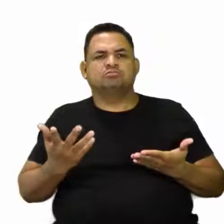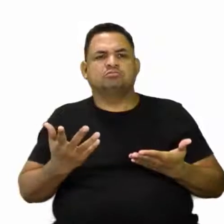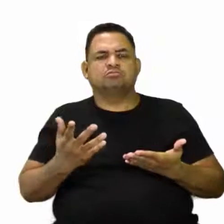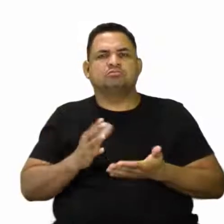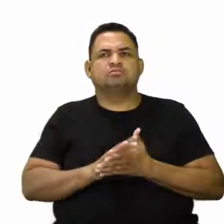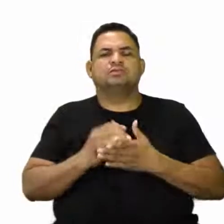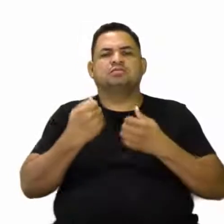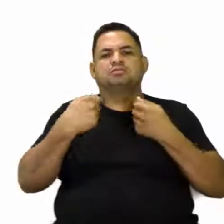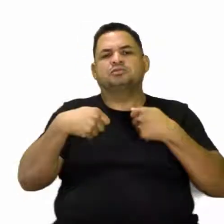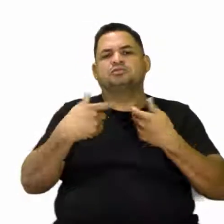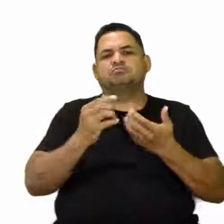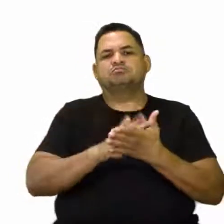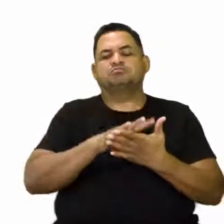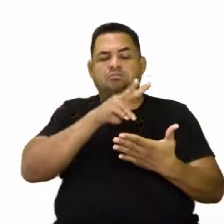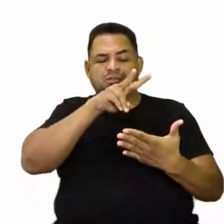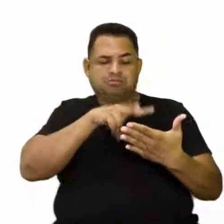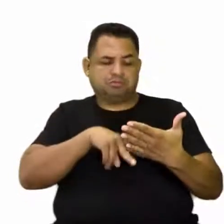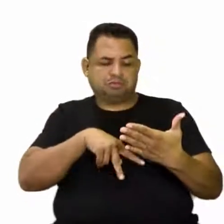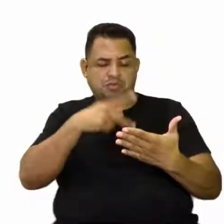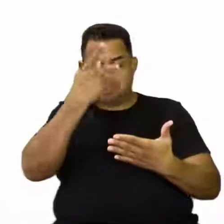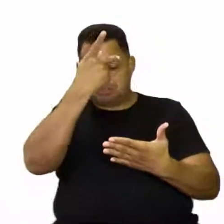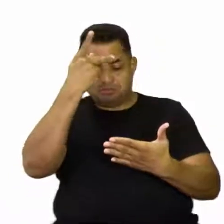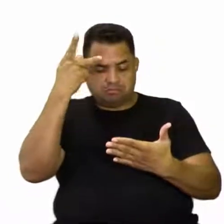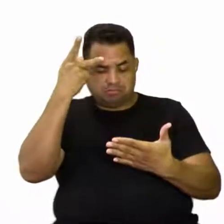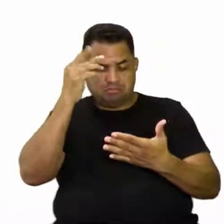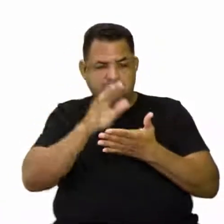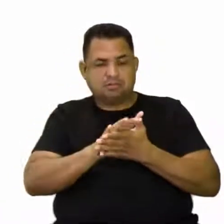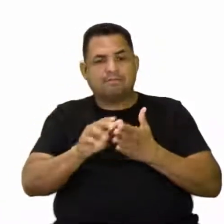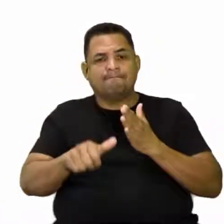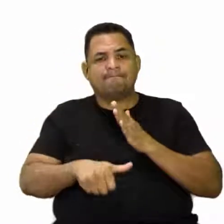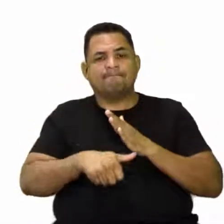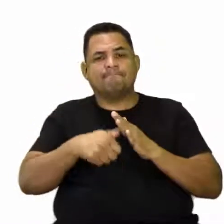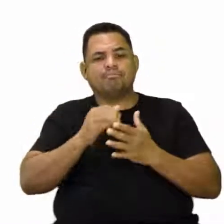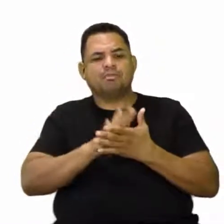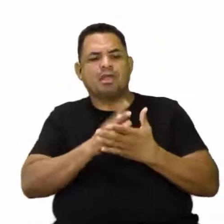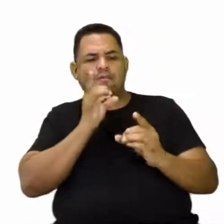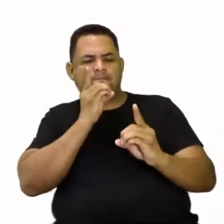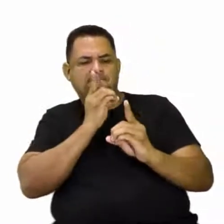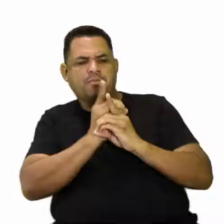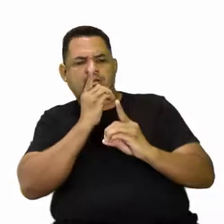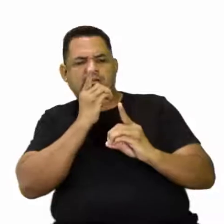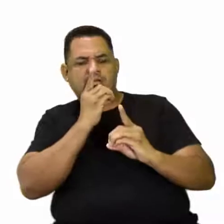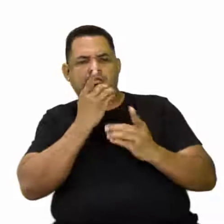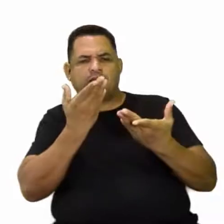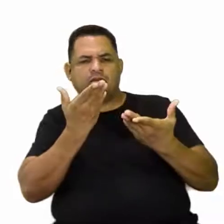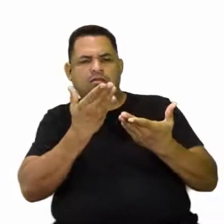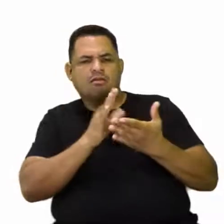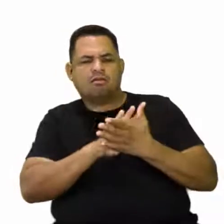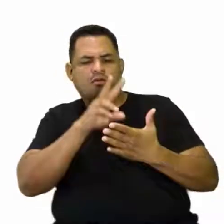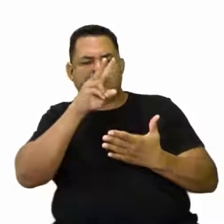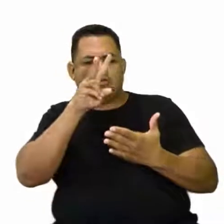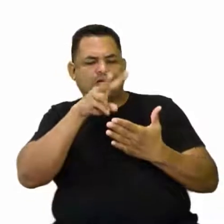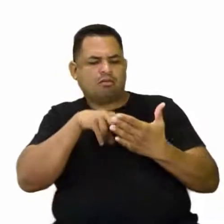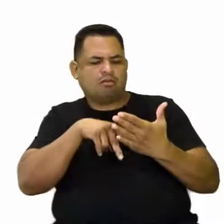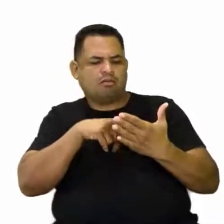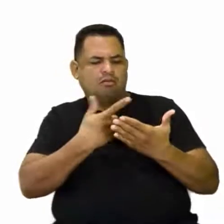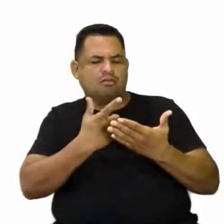um possível leitor. Como assim? É o primeiro impacto que o leitor tem